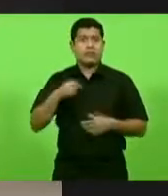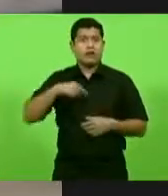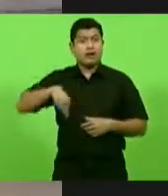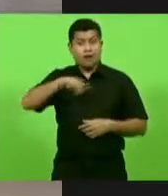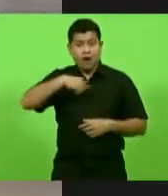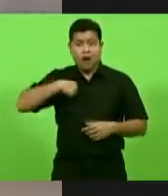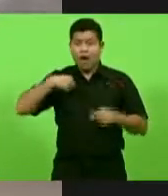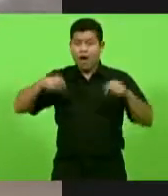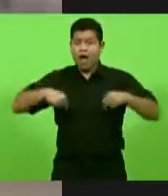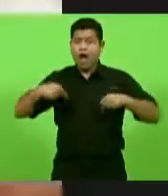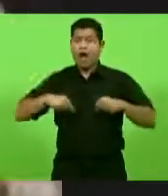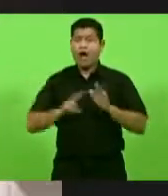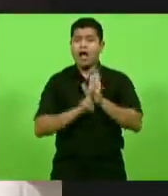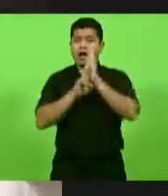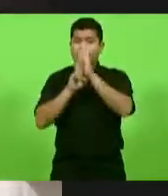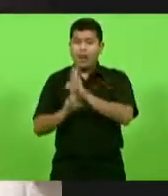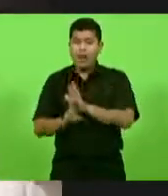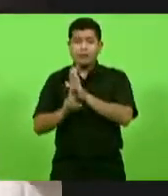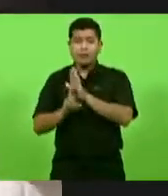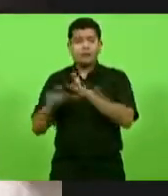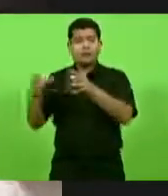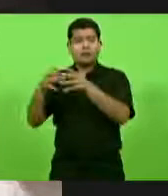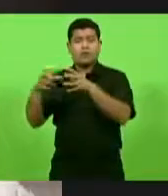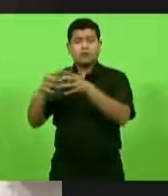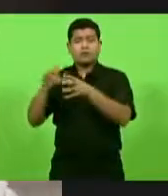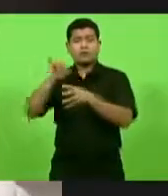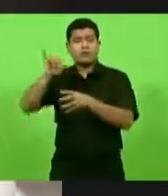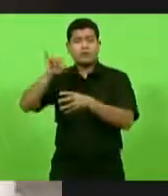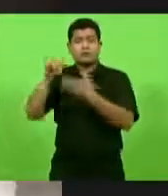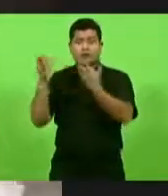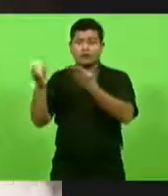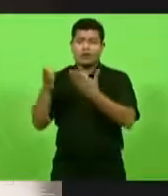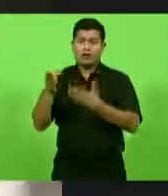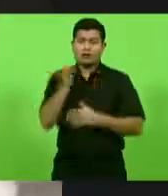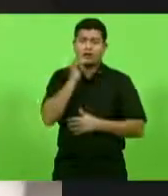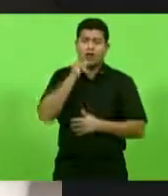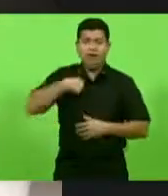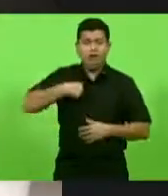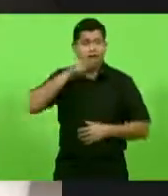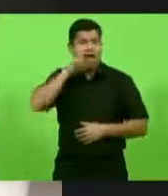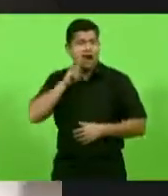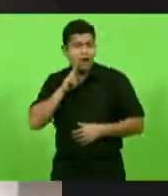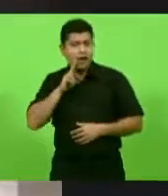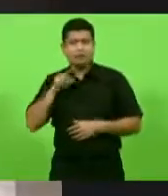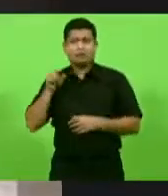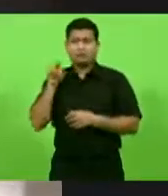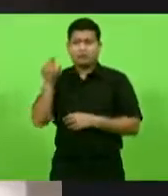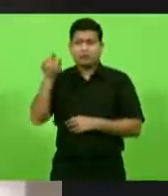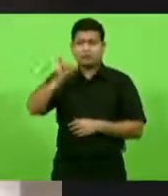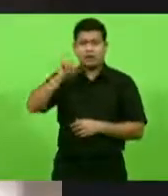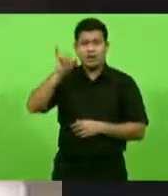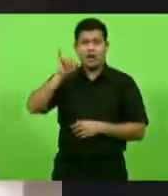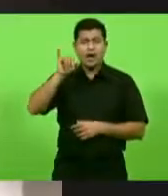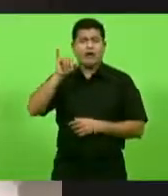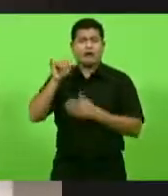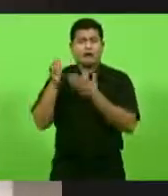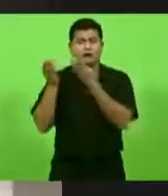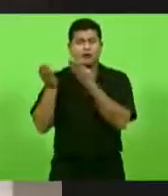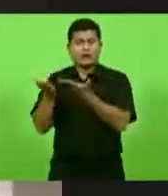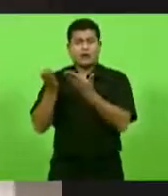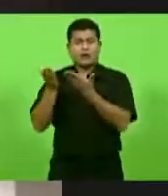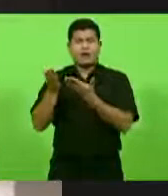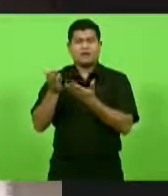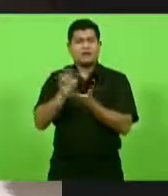os deputados lá da minha cidade. Eu, deputado Alba, deputado Ismael, deputado Milton Obos, deputado Jerry